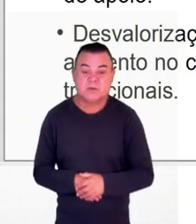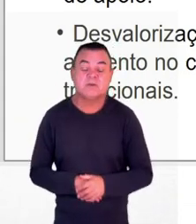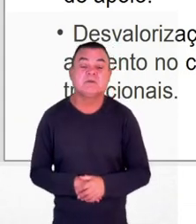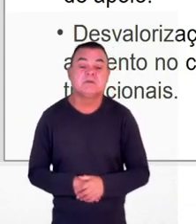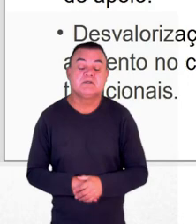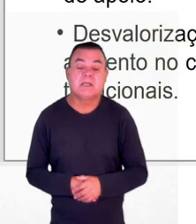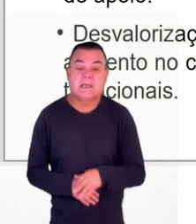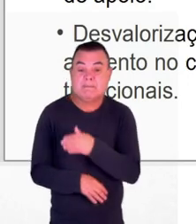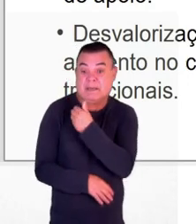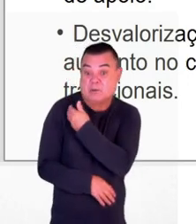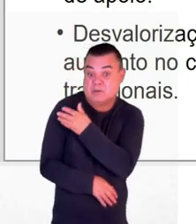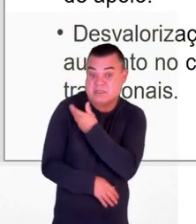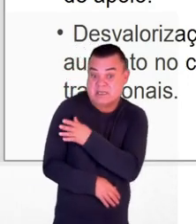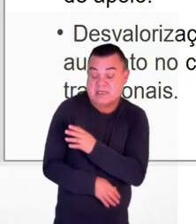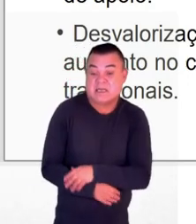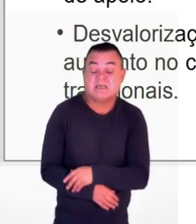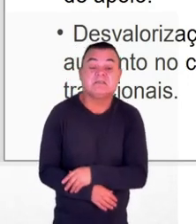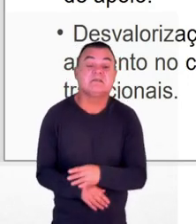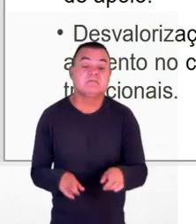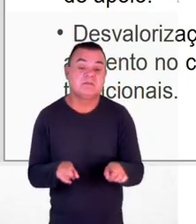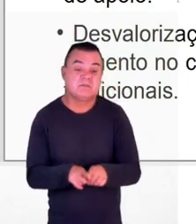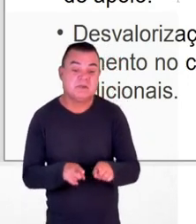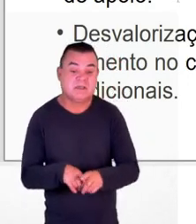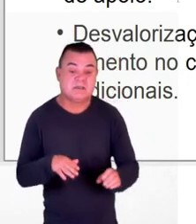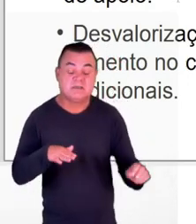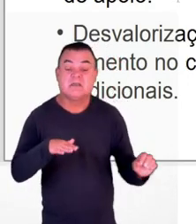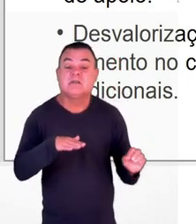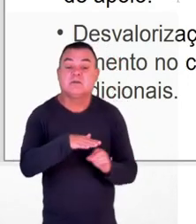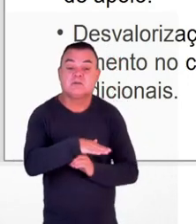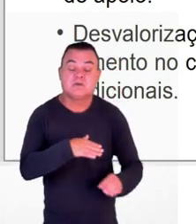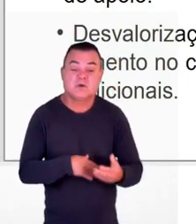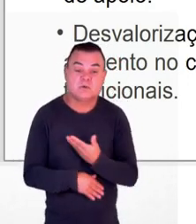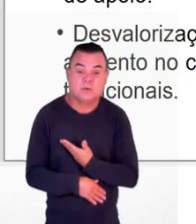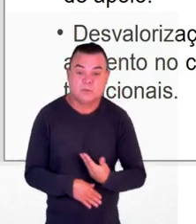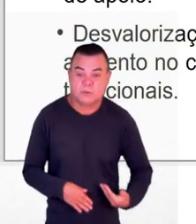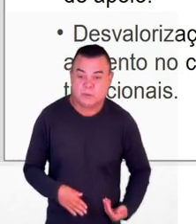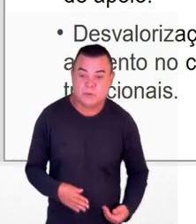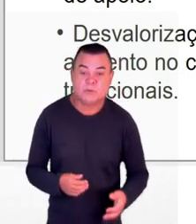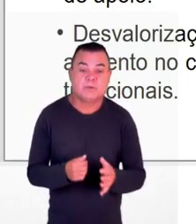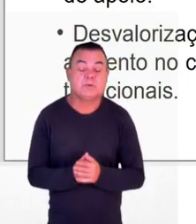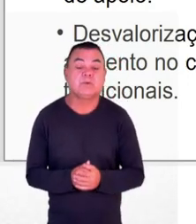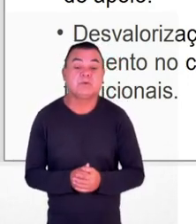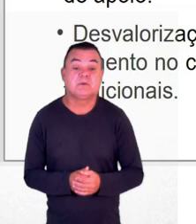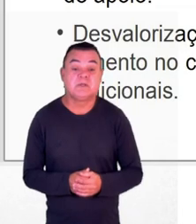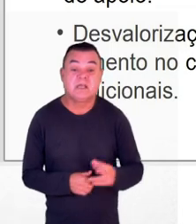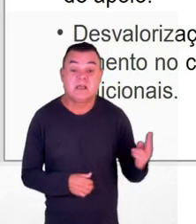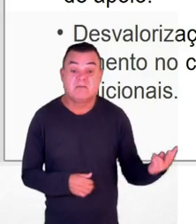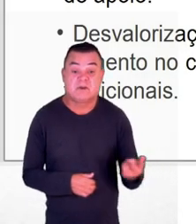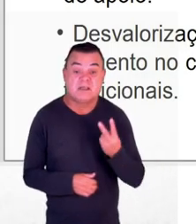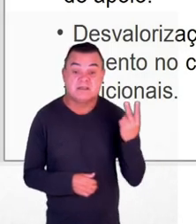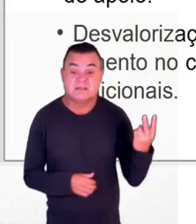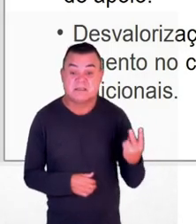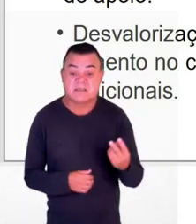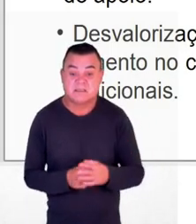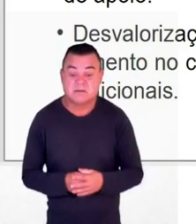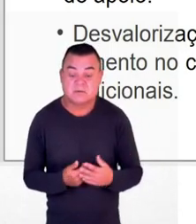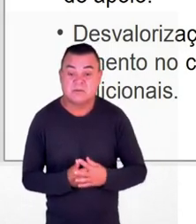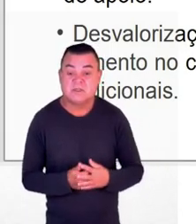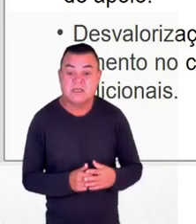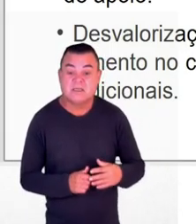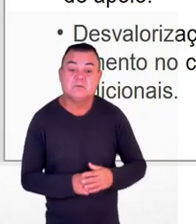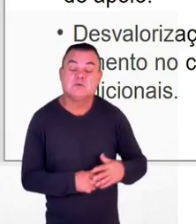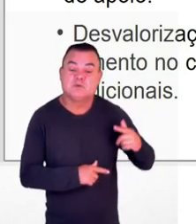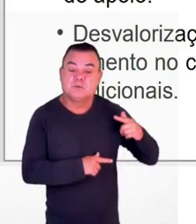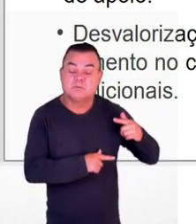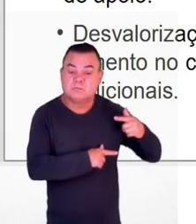sociedade civil também nos órgãos públicos enfraquecimento das instituições governamentais desvalorização das partes tradicionais entre a juventude muitos